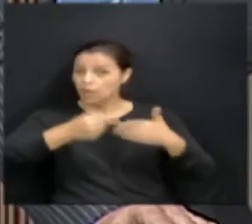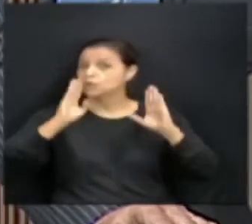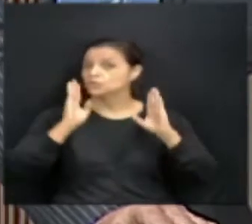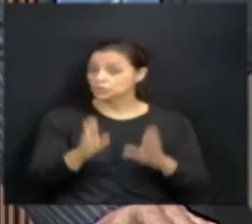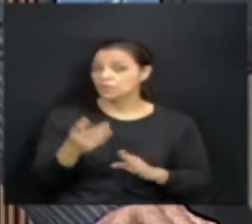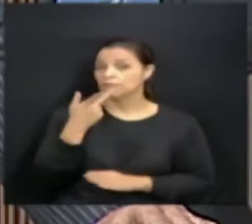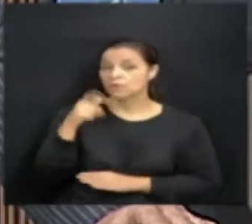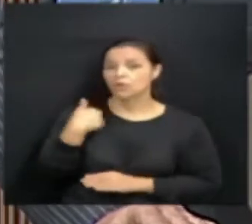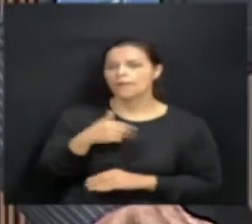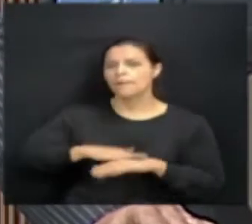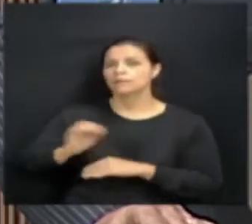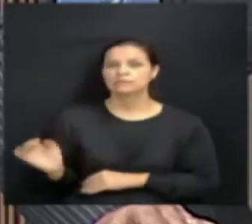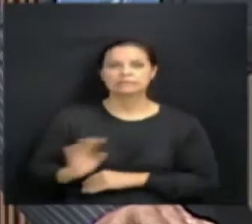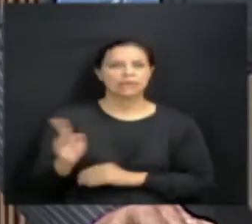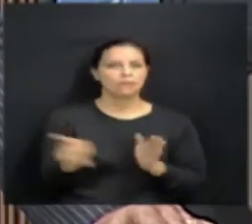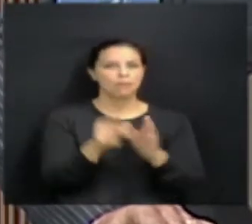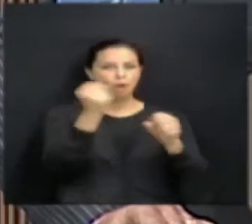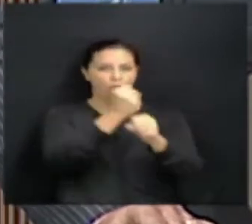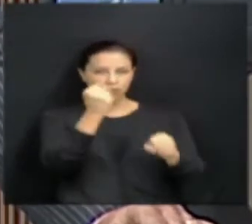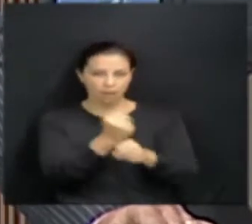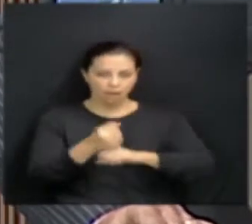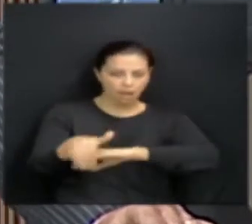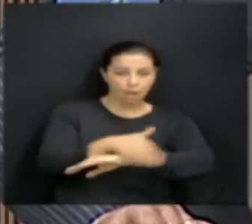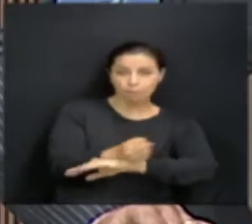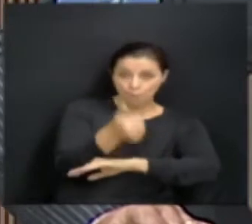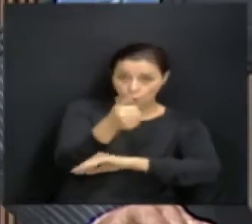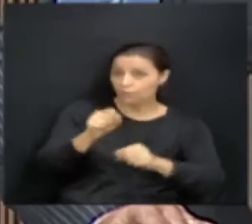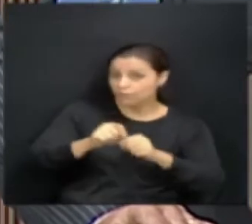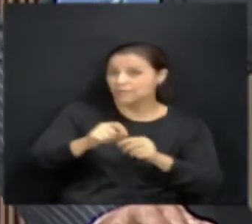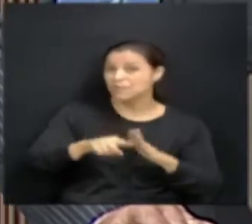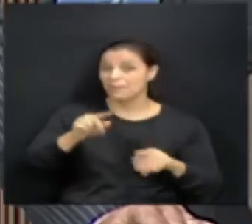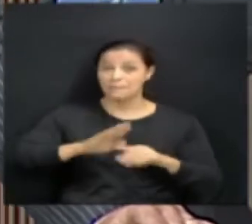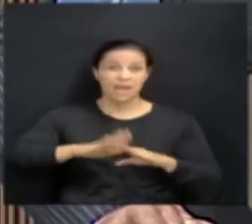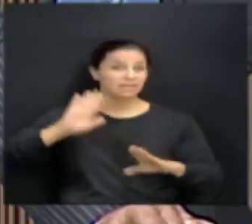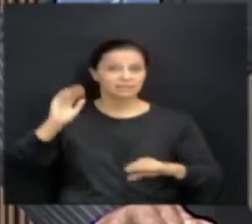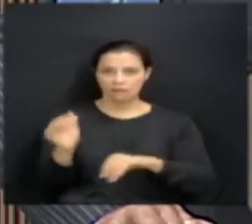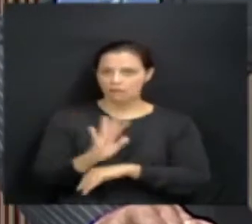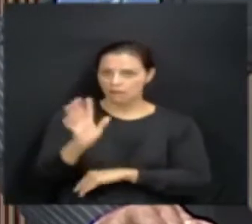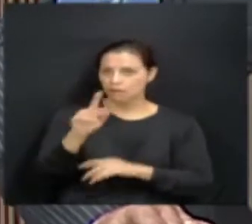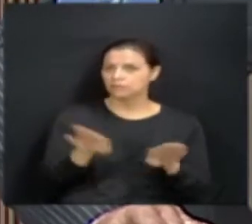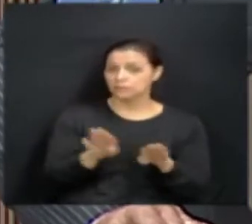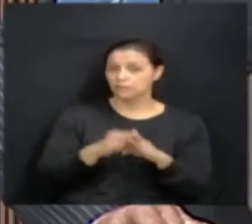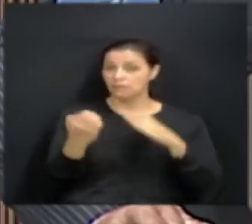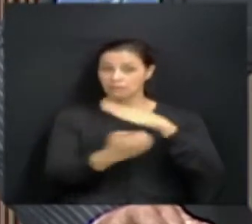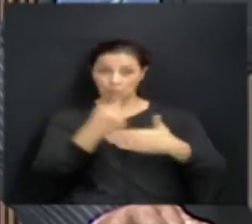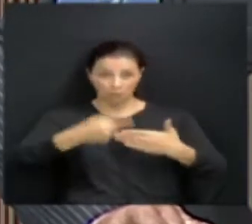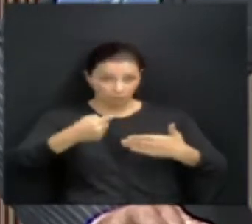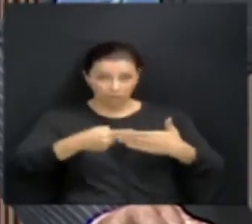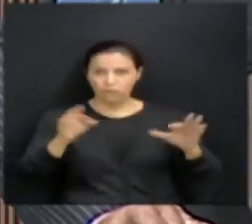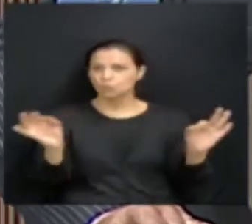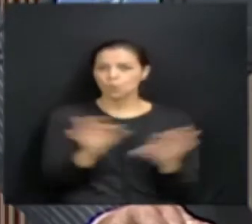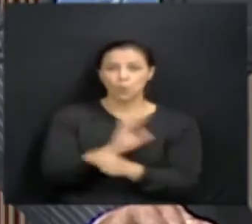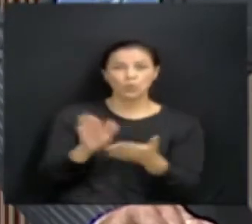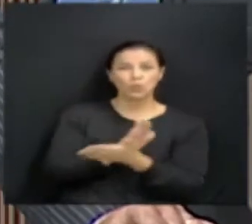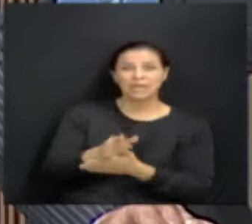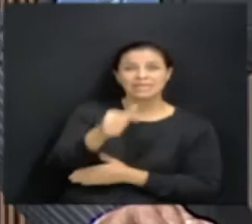feito sobrepreço sobre as obras, as poucas obras que fizeram. As pedageiras que não fizeram e não concluíram